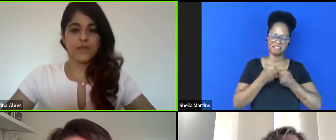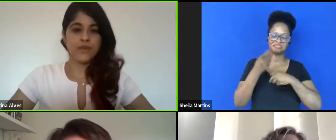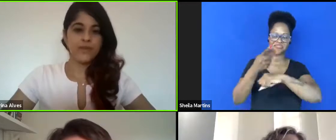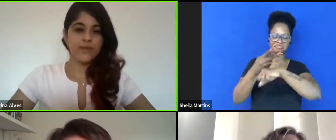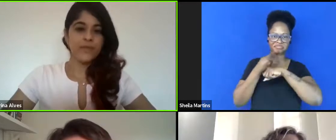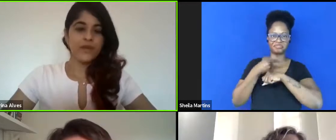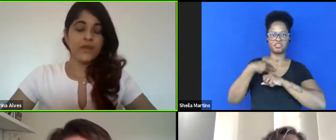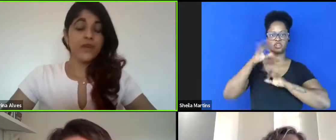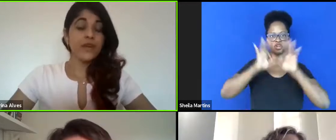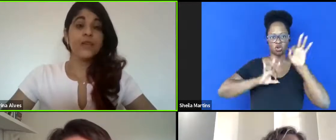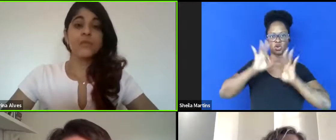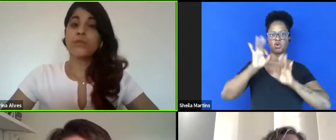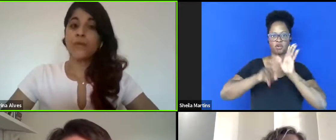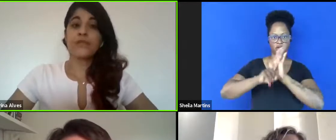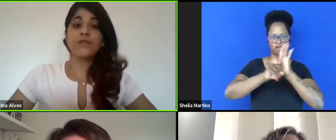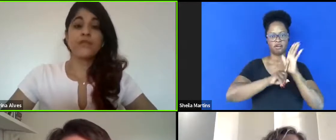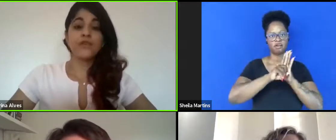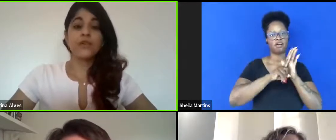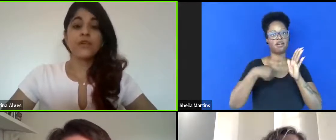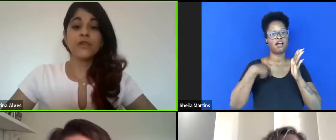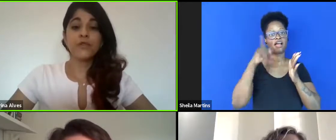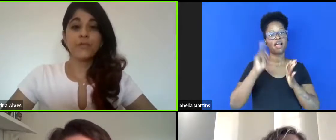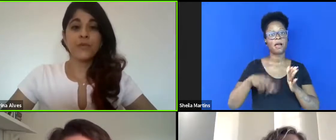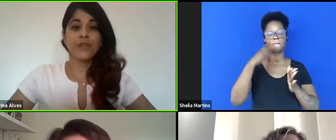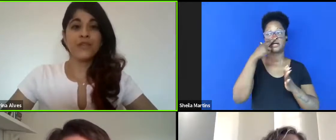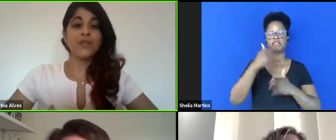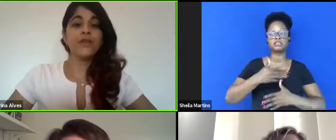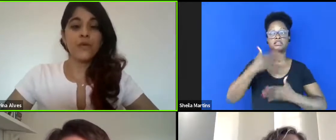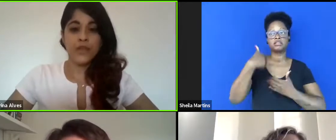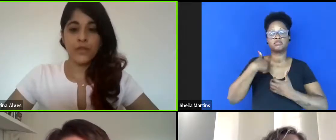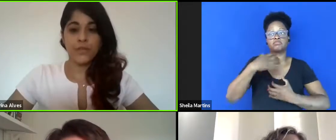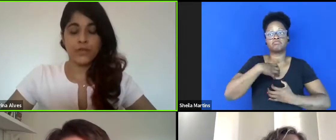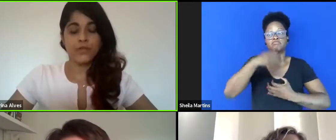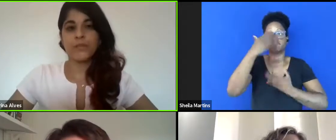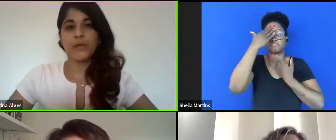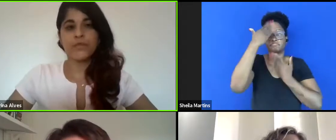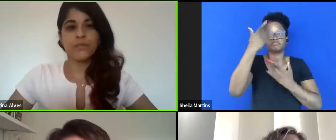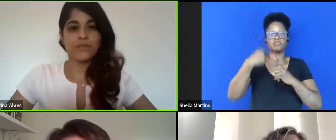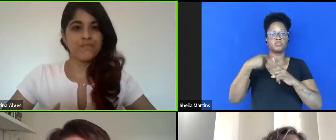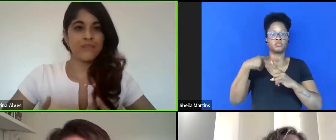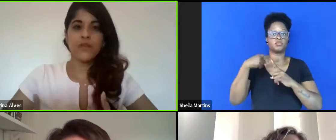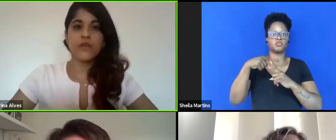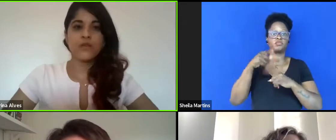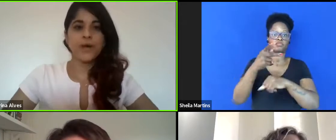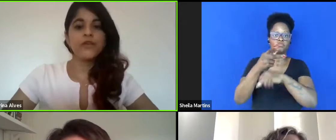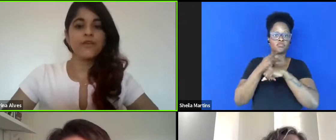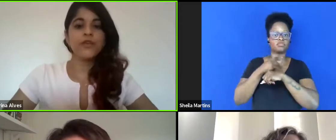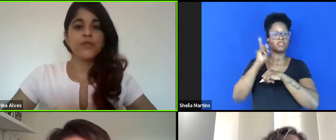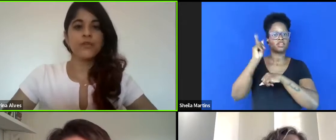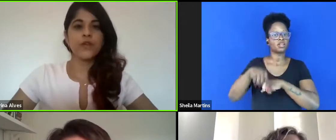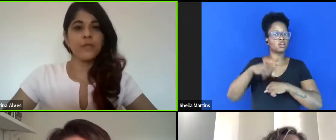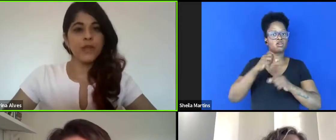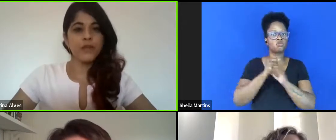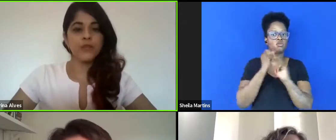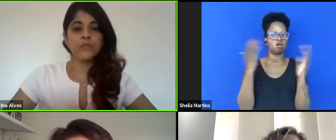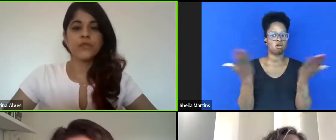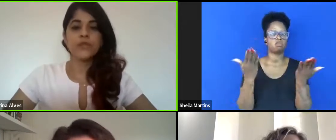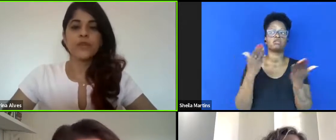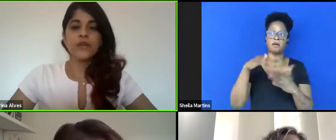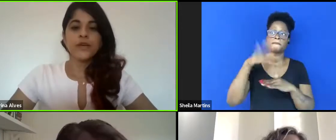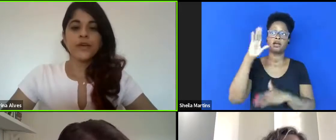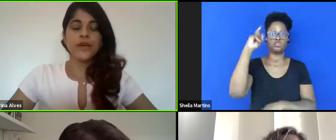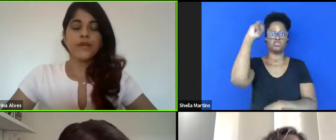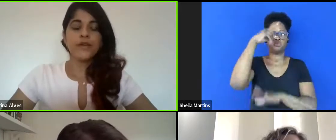projeto de pesquisa. E ainda é muito mais gratificante poder ter esse reconhecimento no momento desse ano mais difícil, né, que